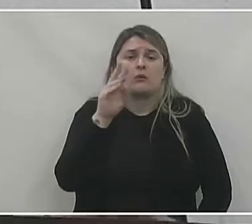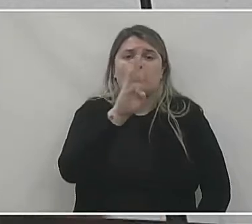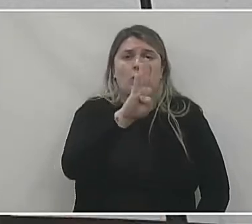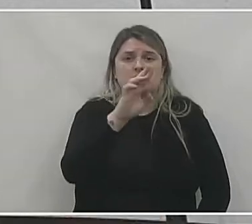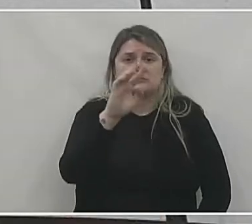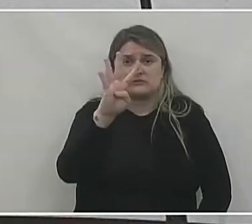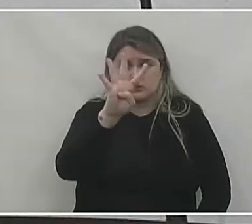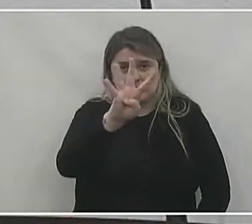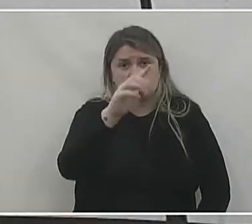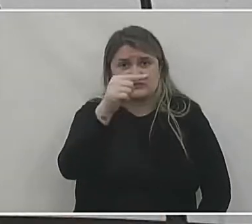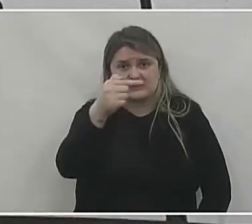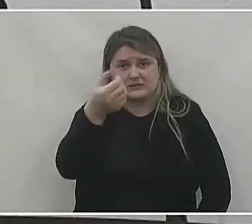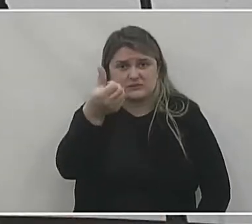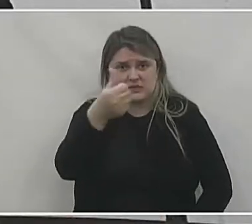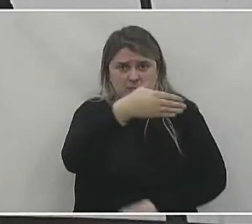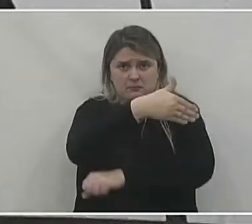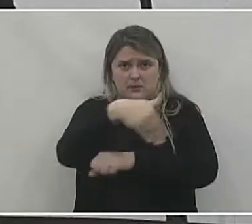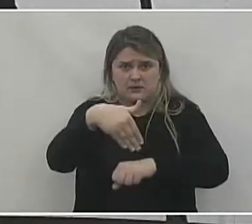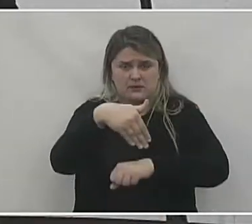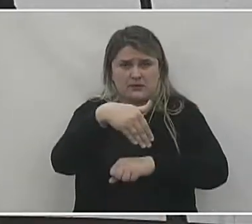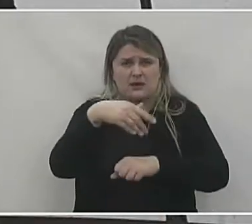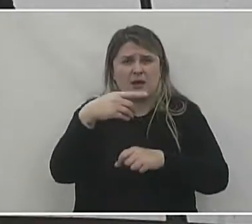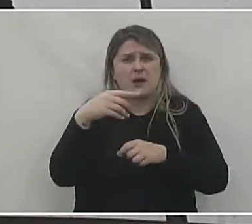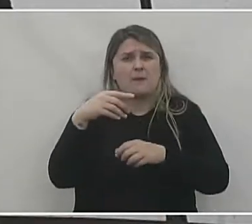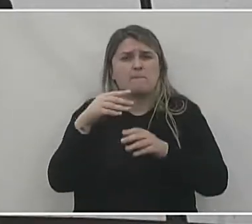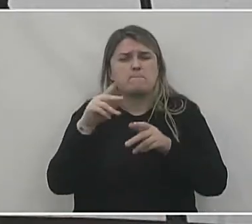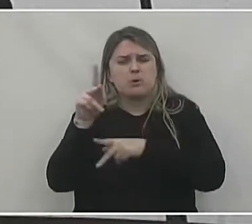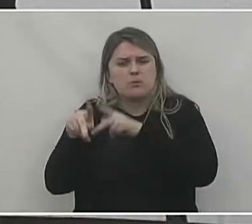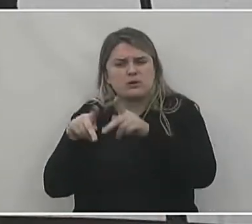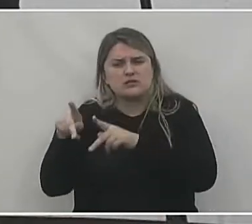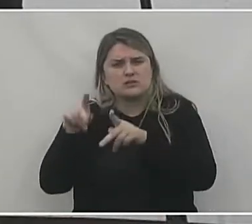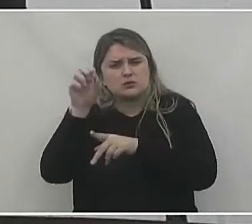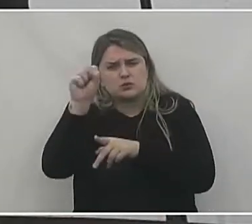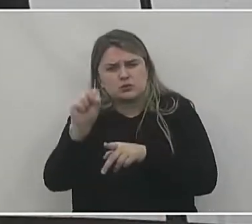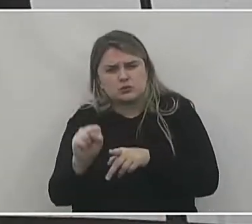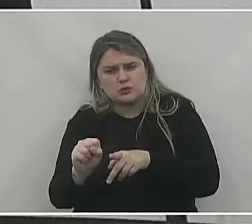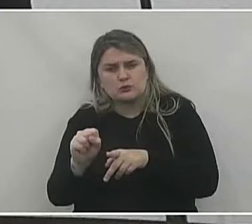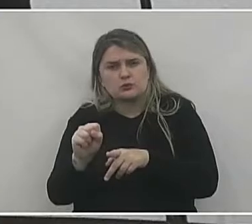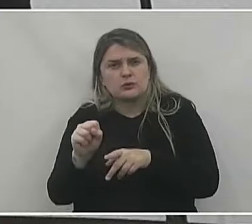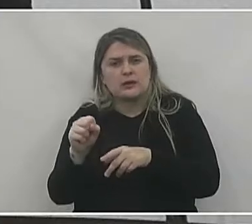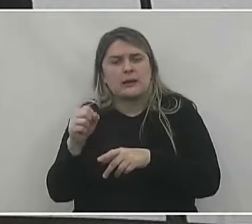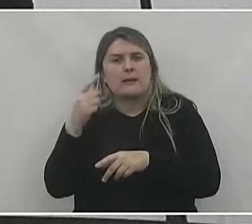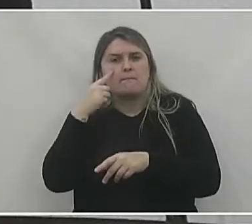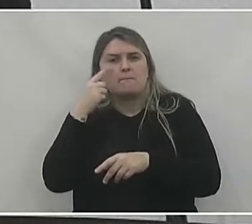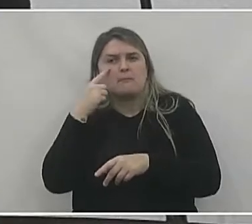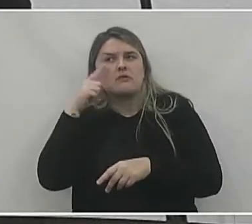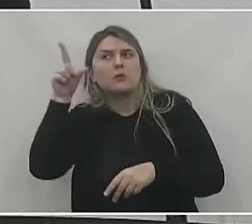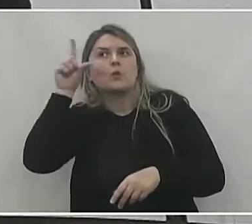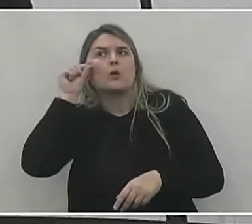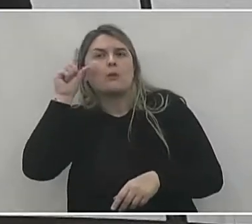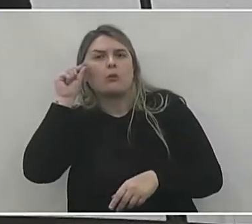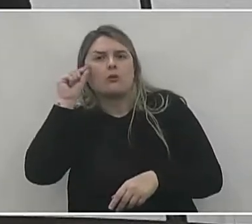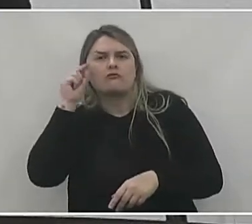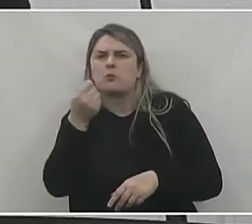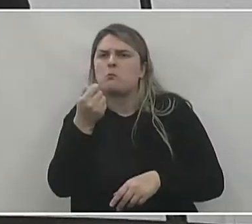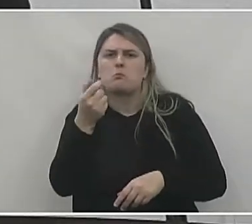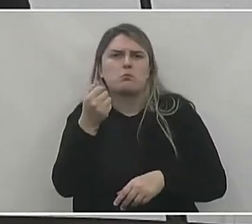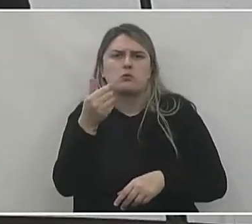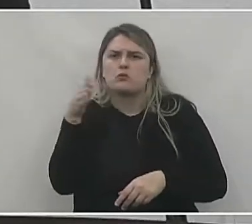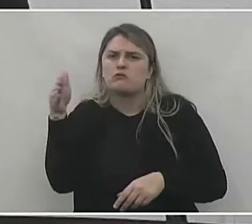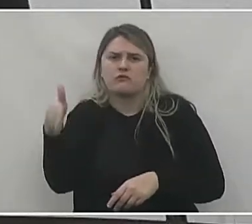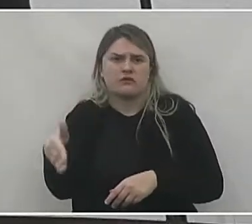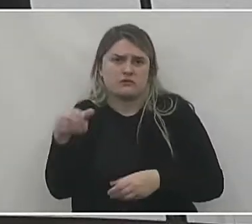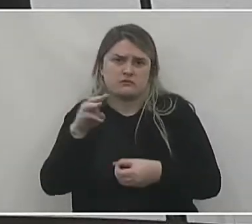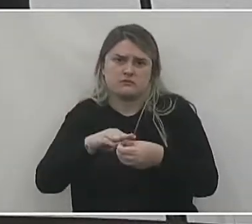476, porque a população do Sudoeste, ela vai por Guarapuava. Então ela não passa aqui, poucos passam